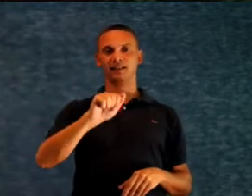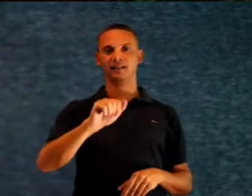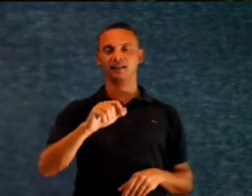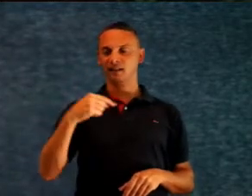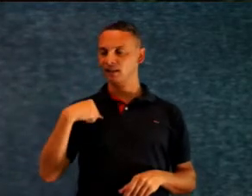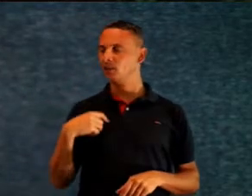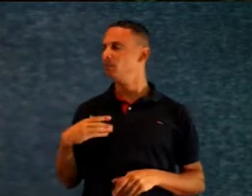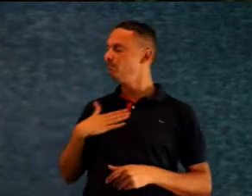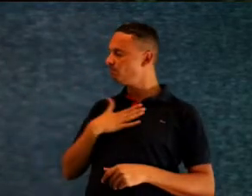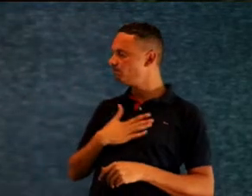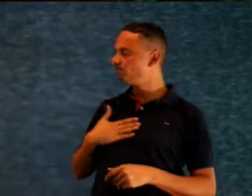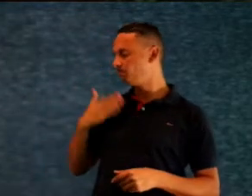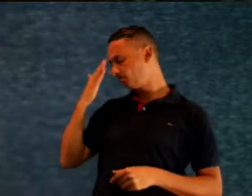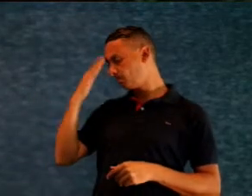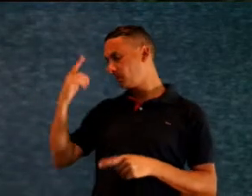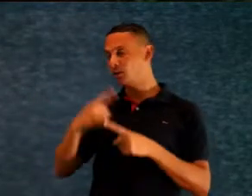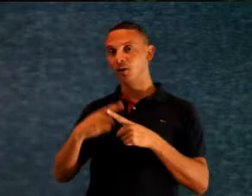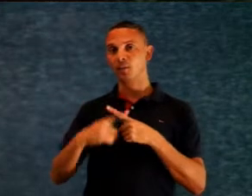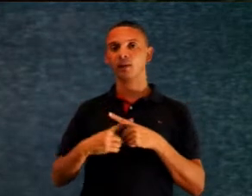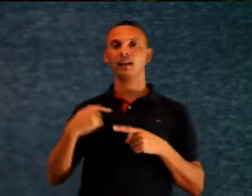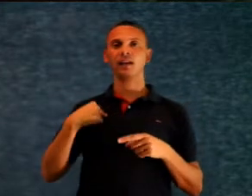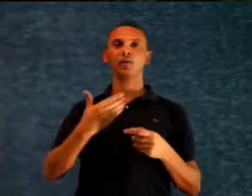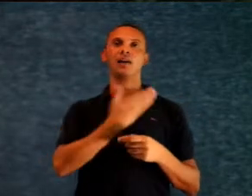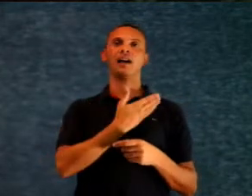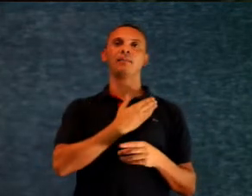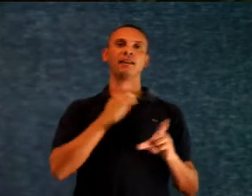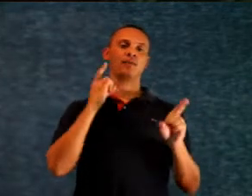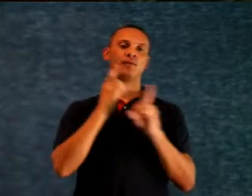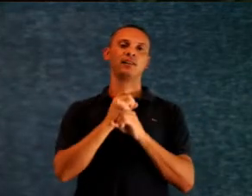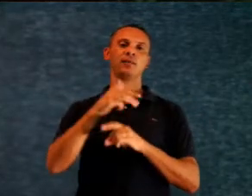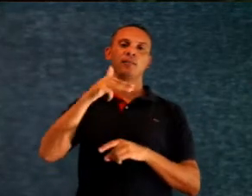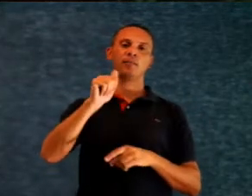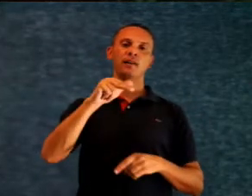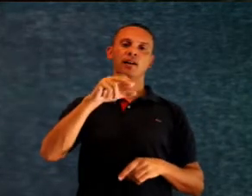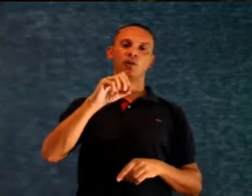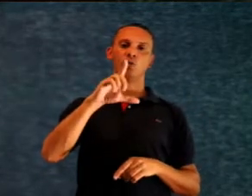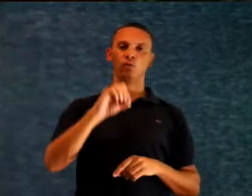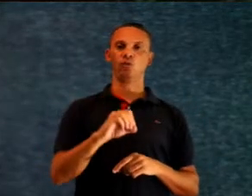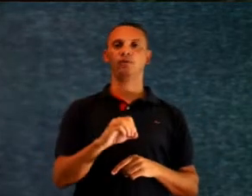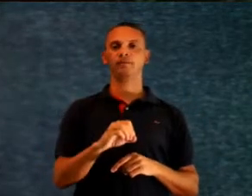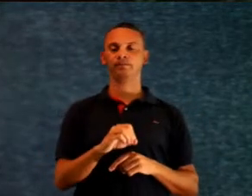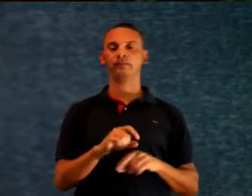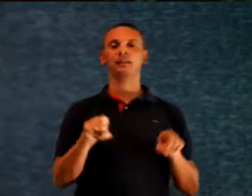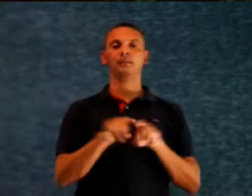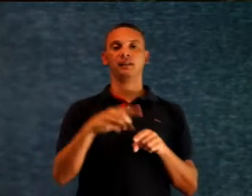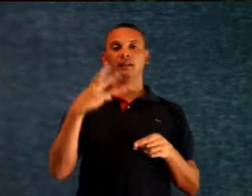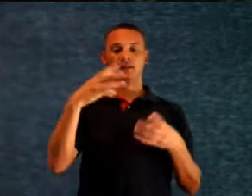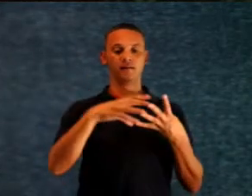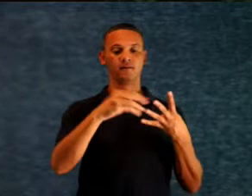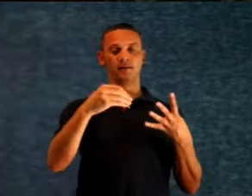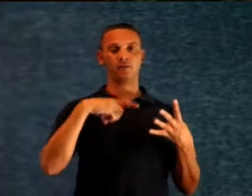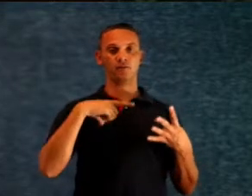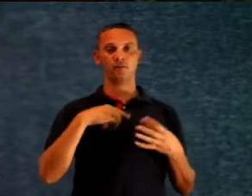Manuel Grania Echeverri, nosso Manolo, brilhante poeta e intelectual argentino, e dos 3 filhos que